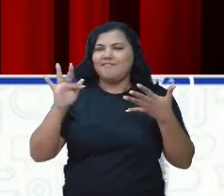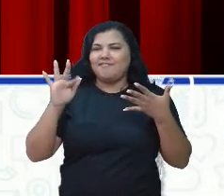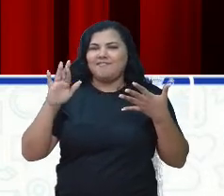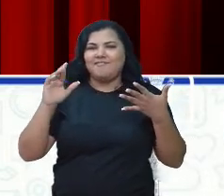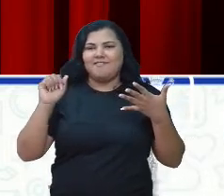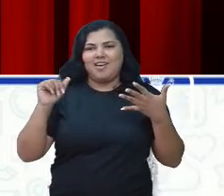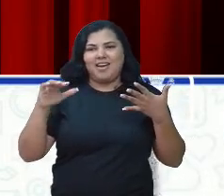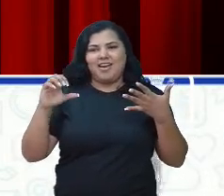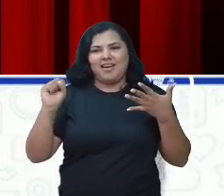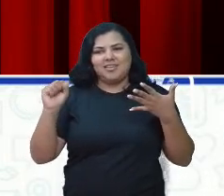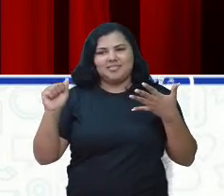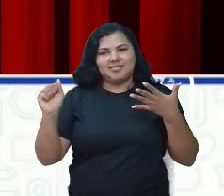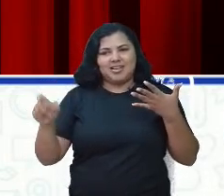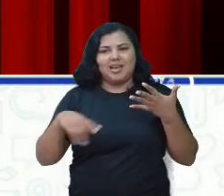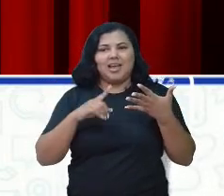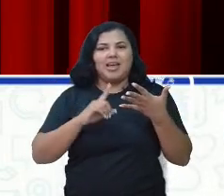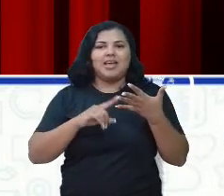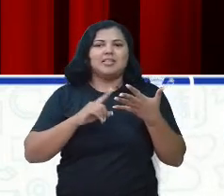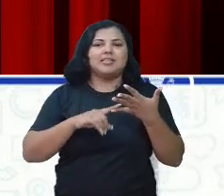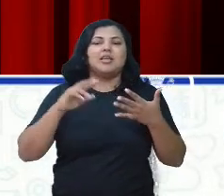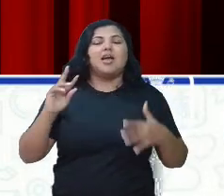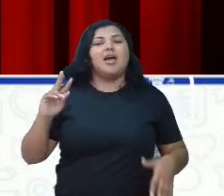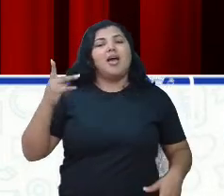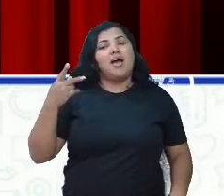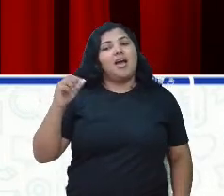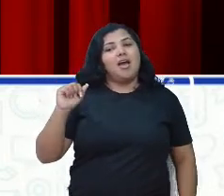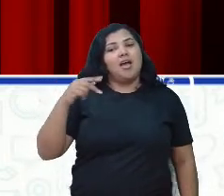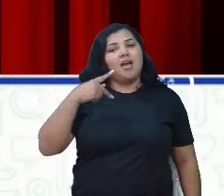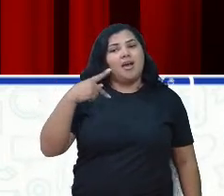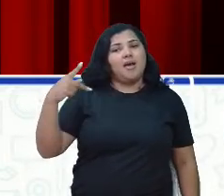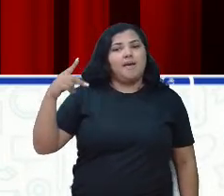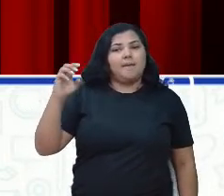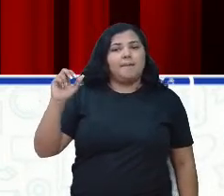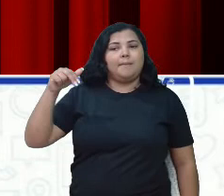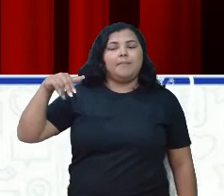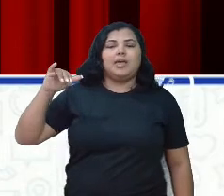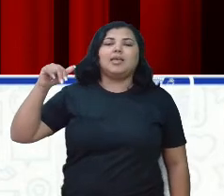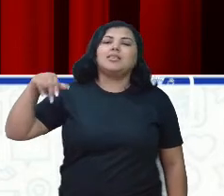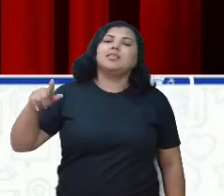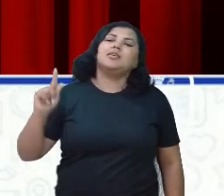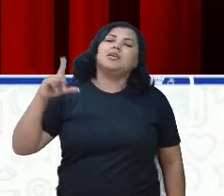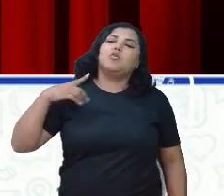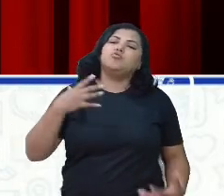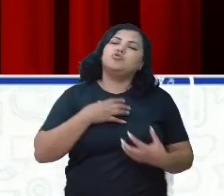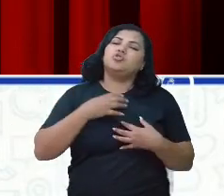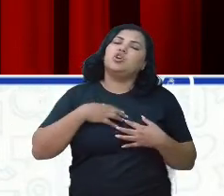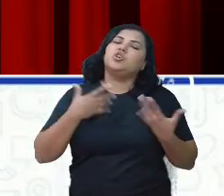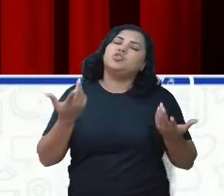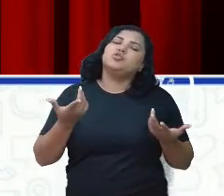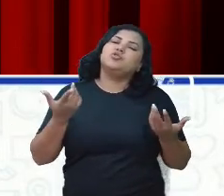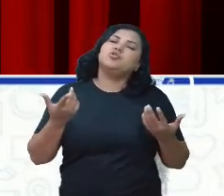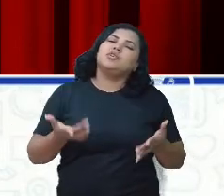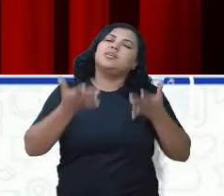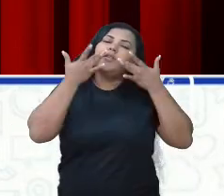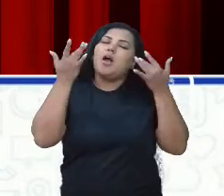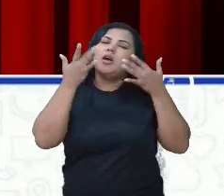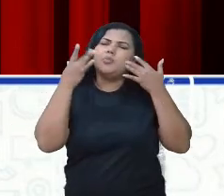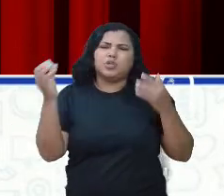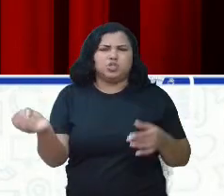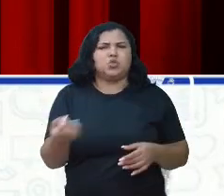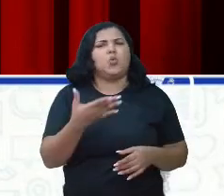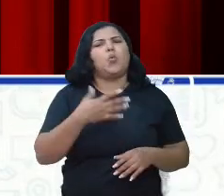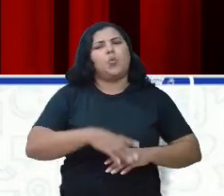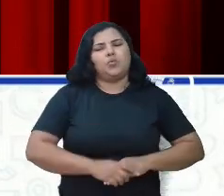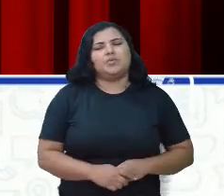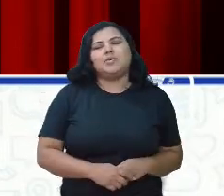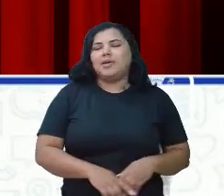mais recente, né, a gente tem o happening, que é uma forma de teatro bem contemporânea, e temos também